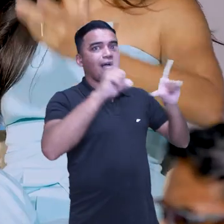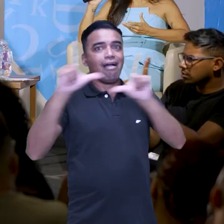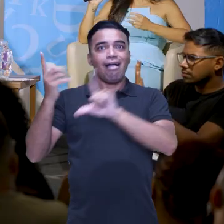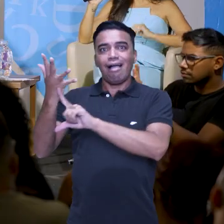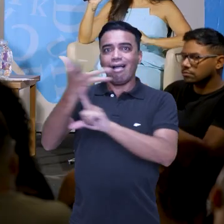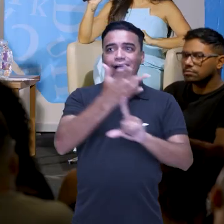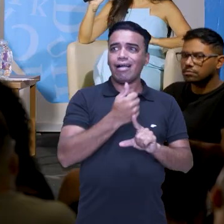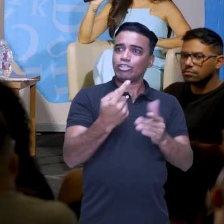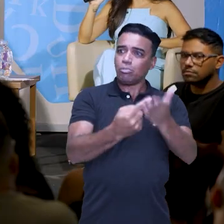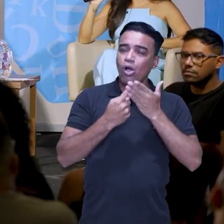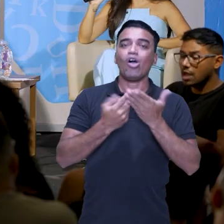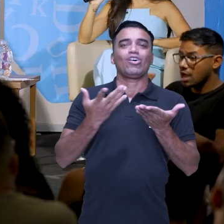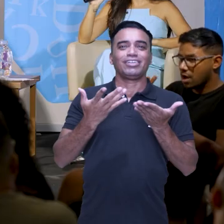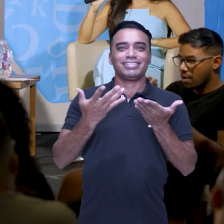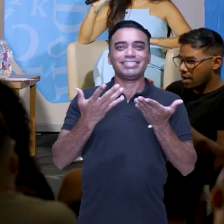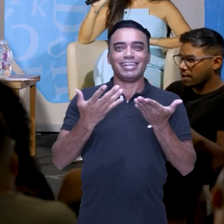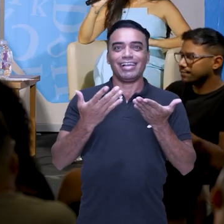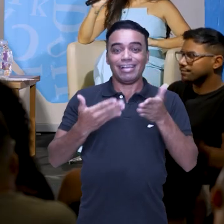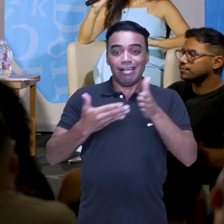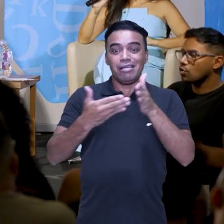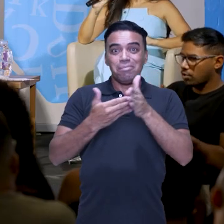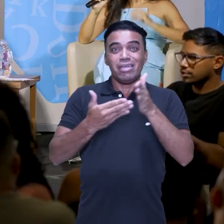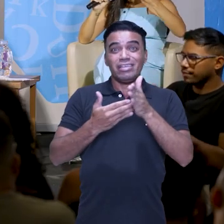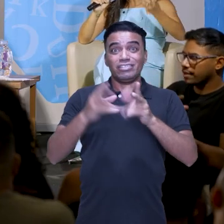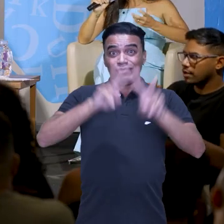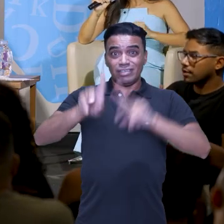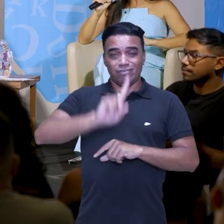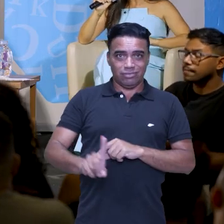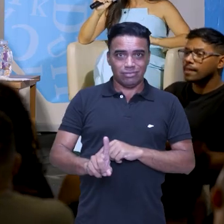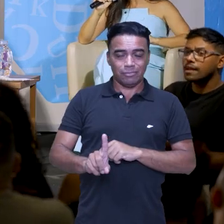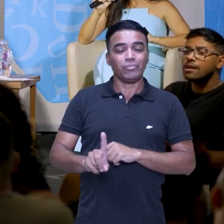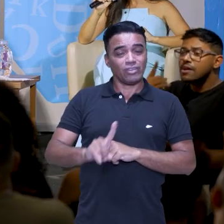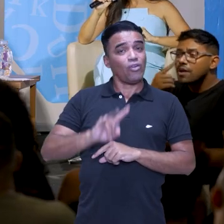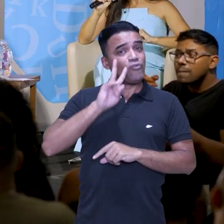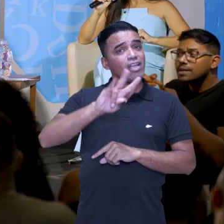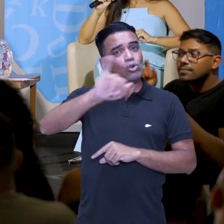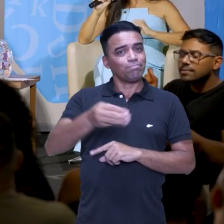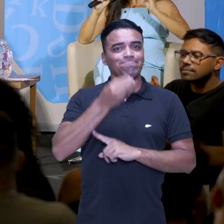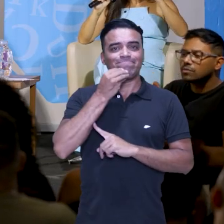uma iniciativa como essa dos Muros Invisíveis, eu vejo que é uma oportunidade